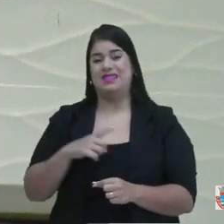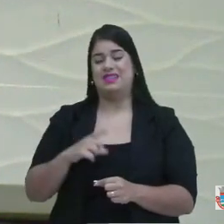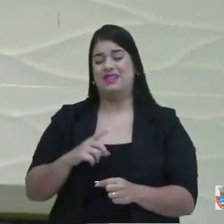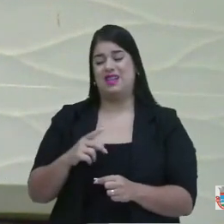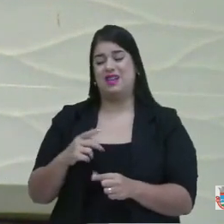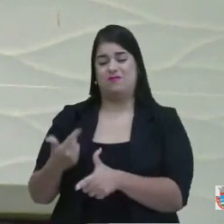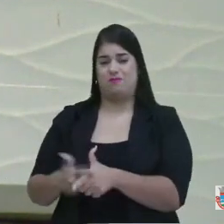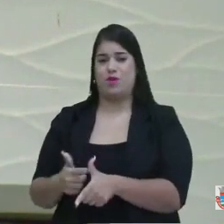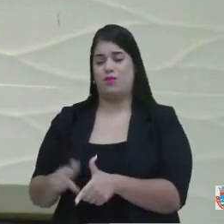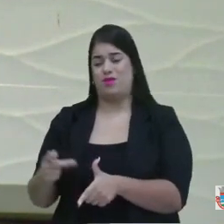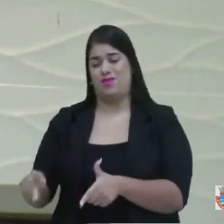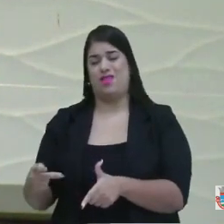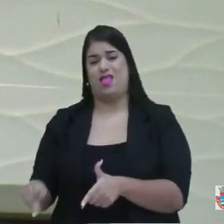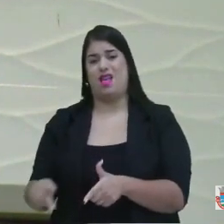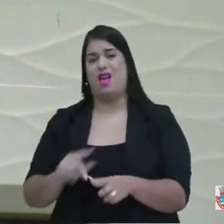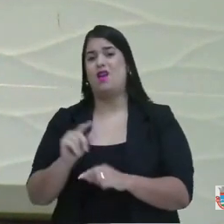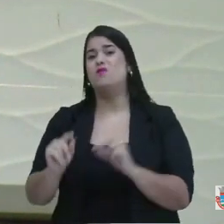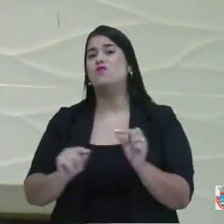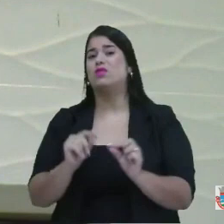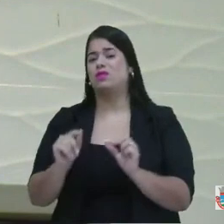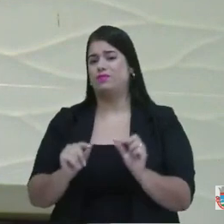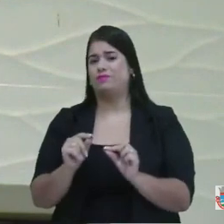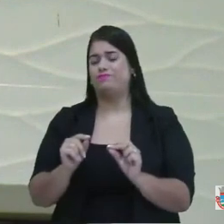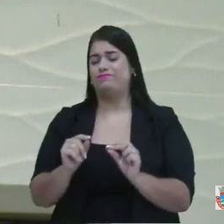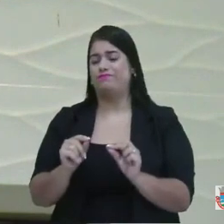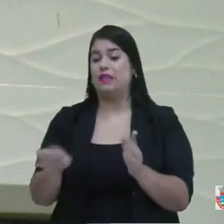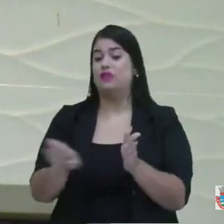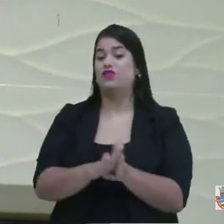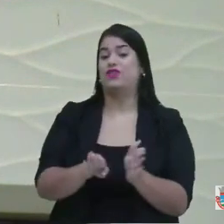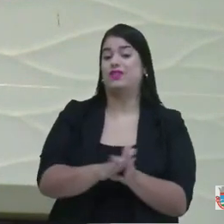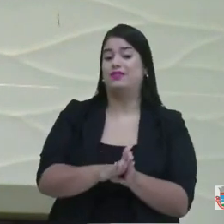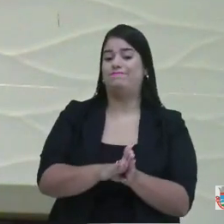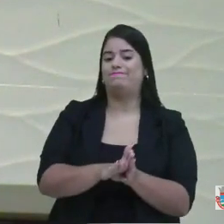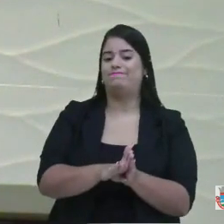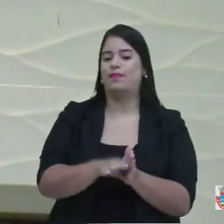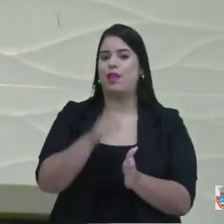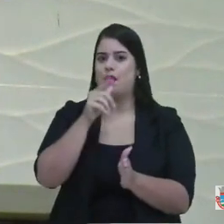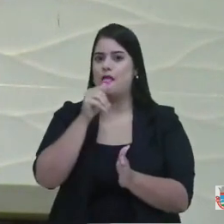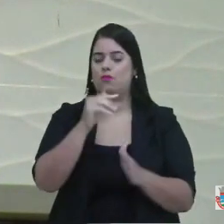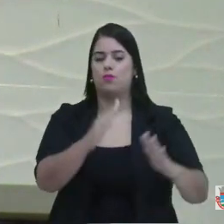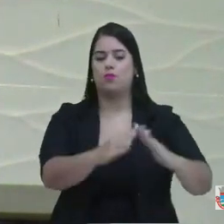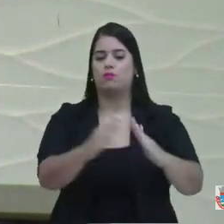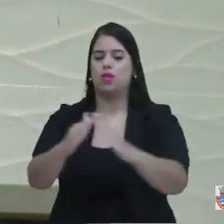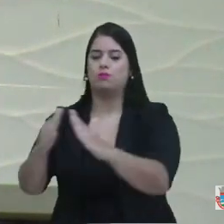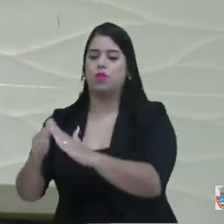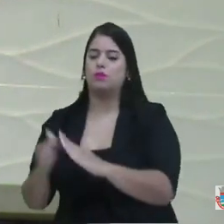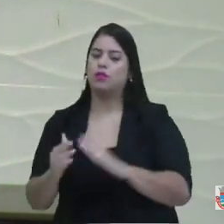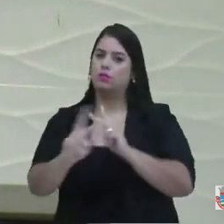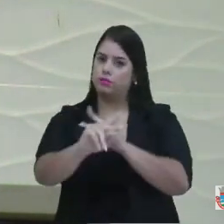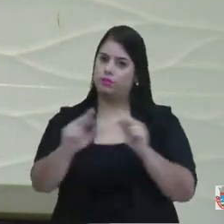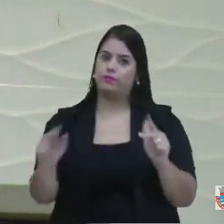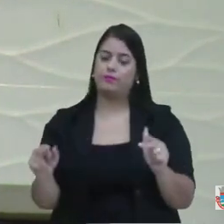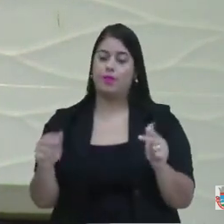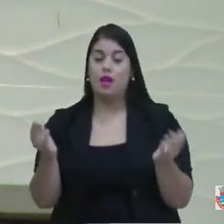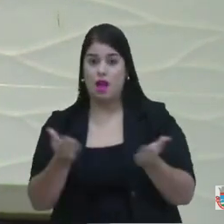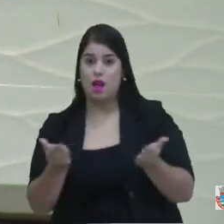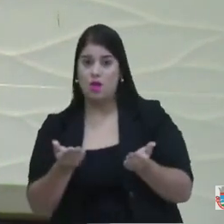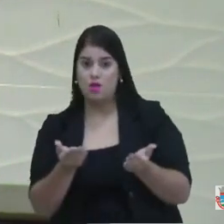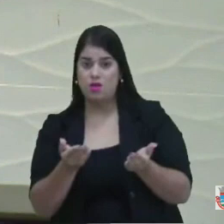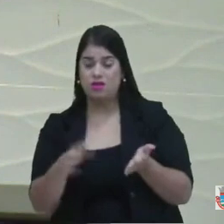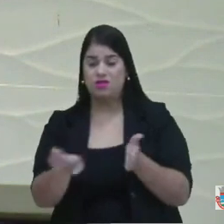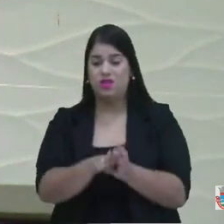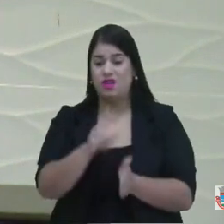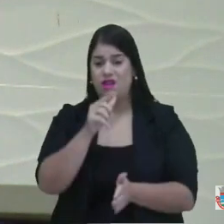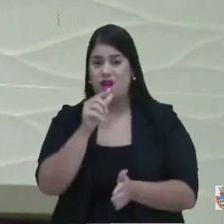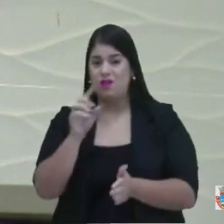né, sanar o problema e fazer com que a água chegue em todas as casas. Porque no momento está chegando água, mas não está